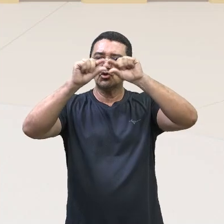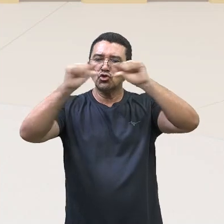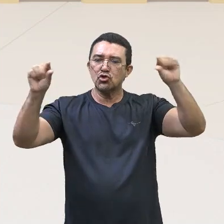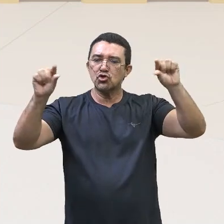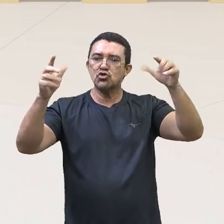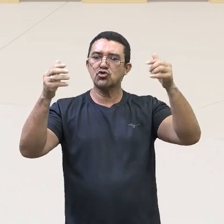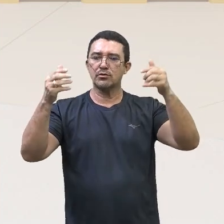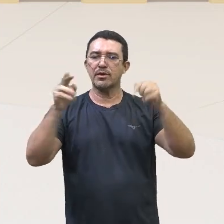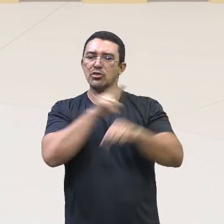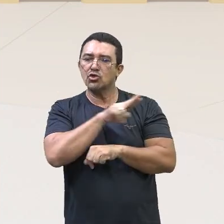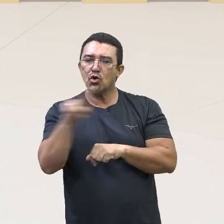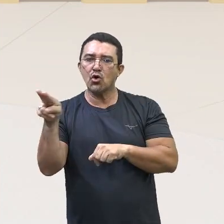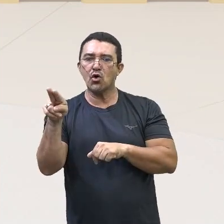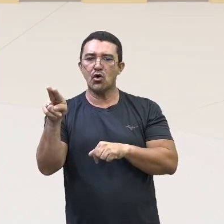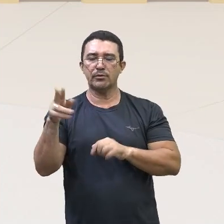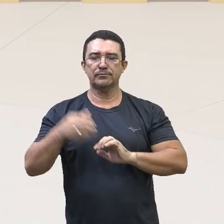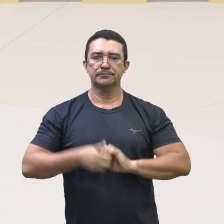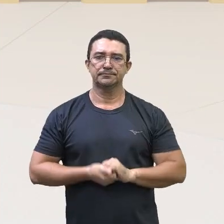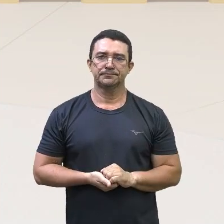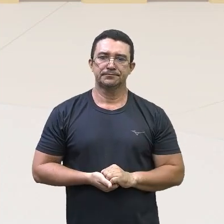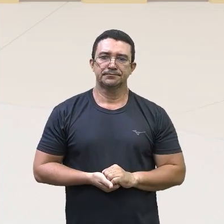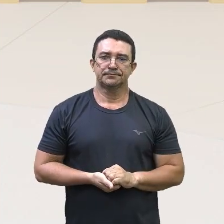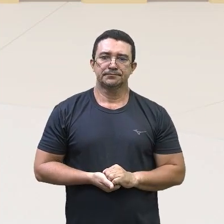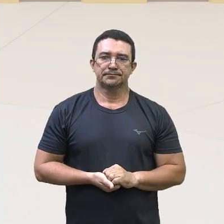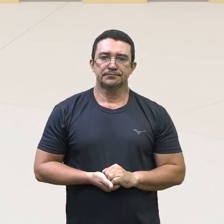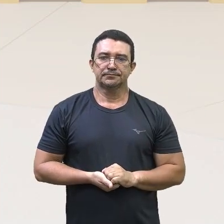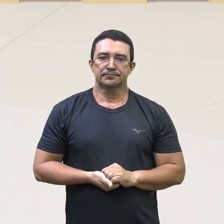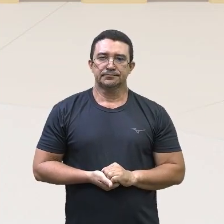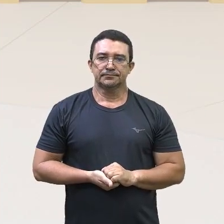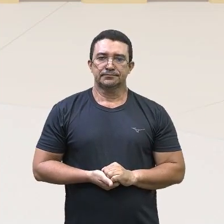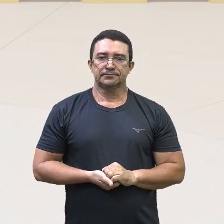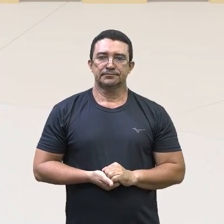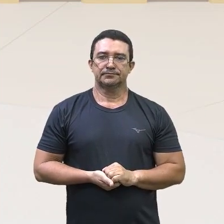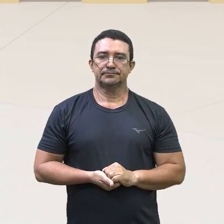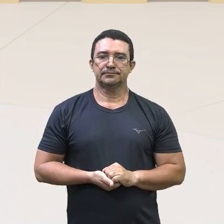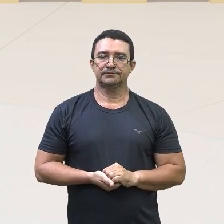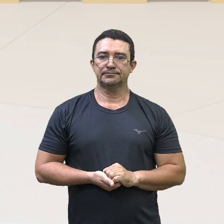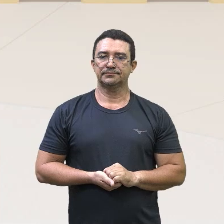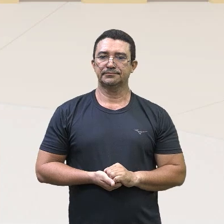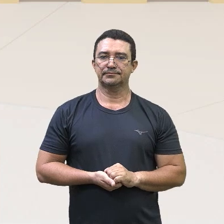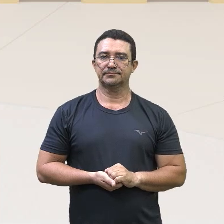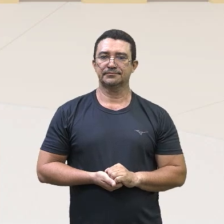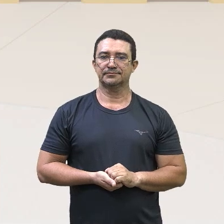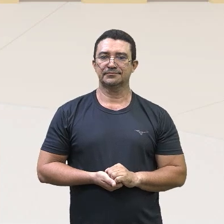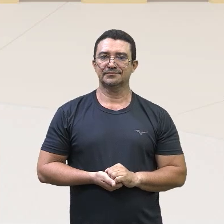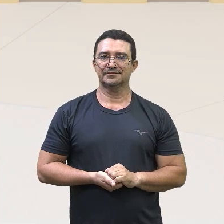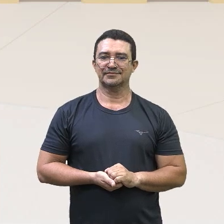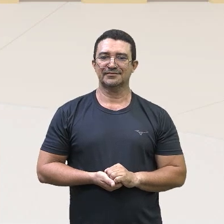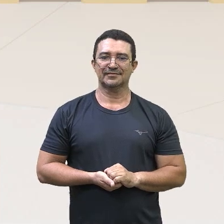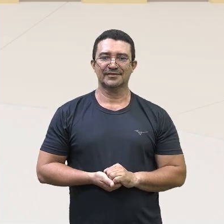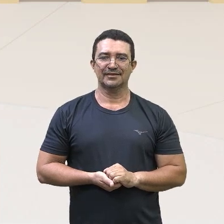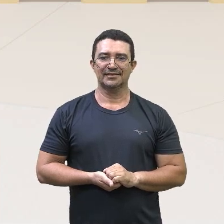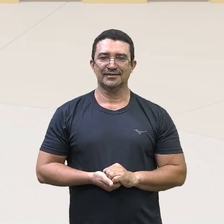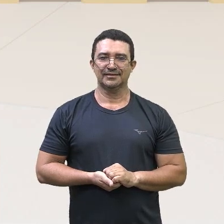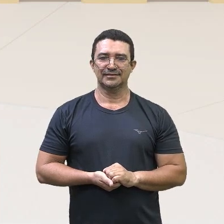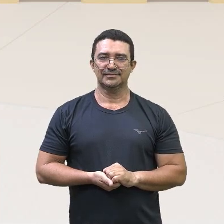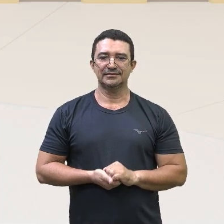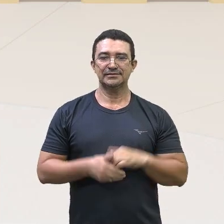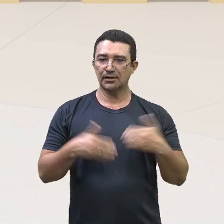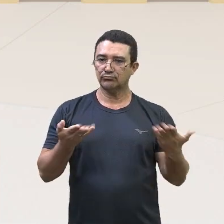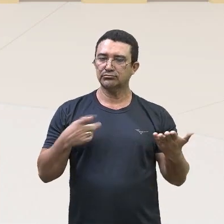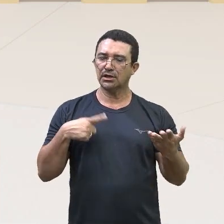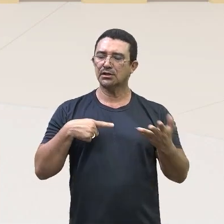né? Slogan, a gente fala. Isso, olha só, a palavra inglesa, né? Desculpa. Enfim. Isso é um estrangeirismo, que a gente vai ver isso na aula, tá? Isso, tem